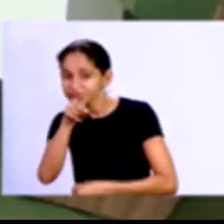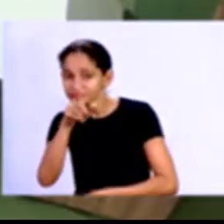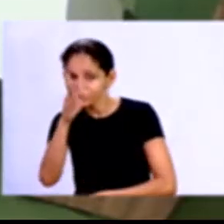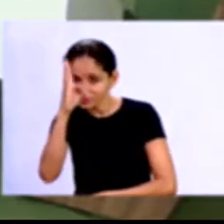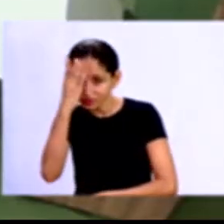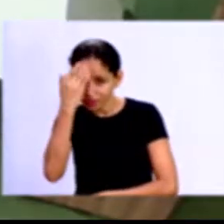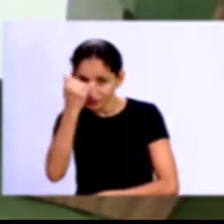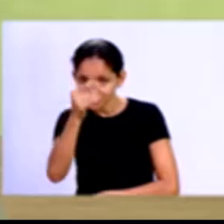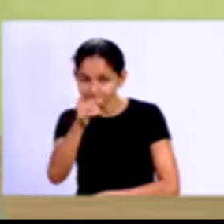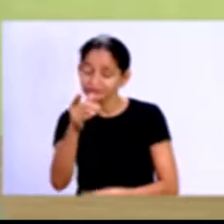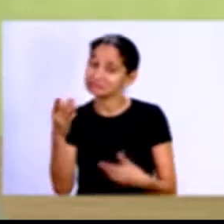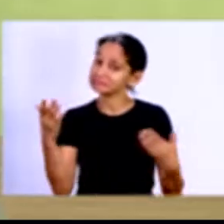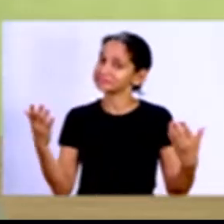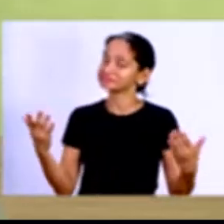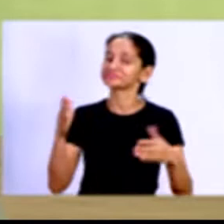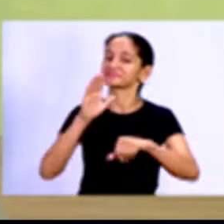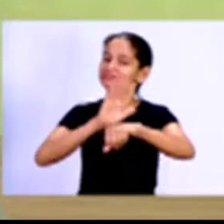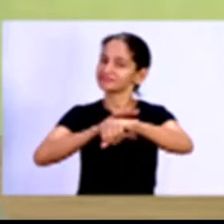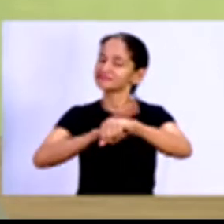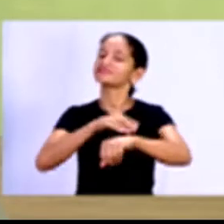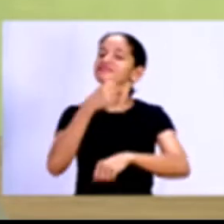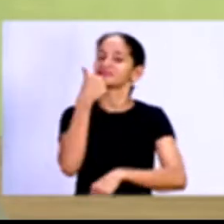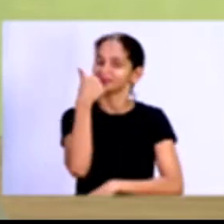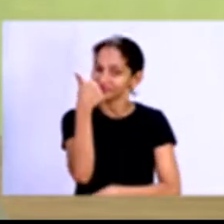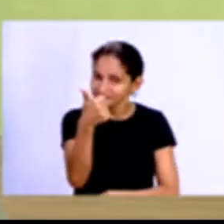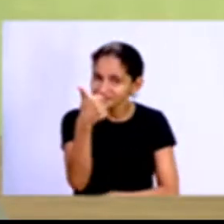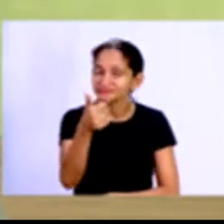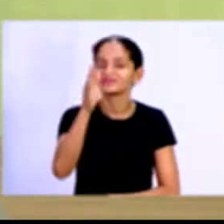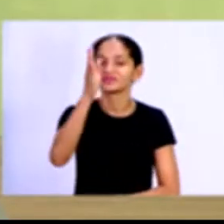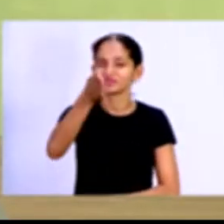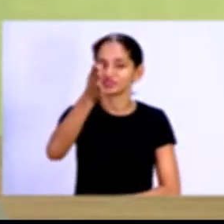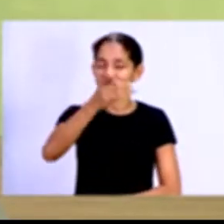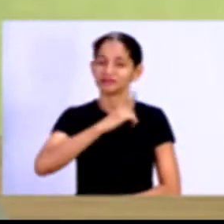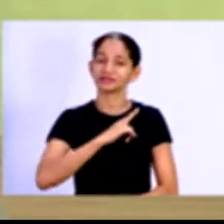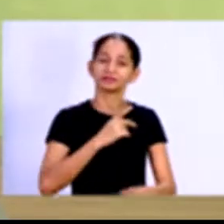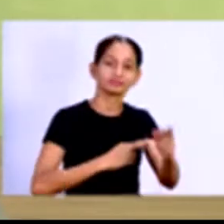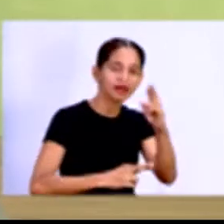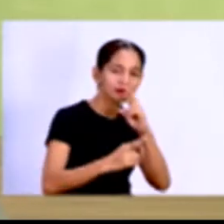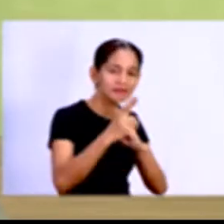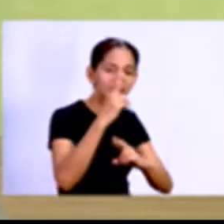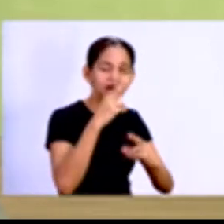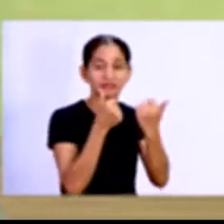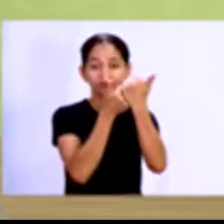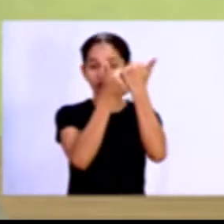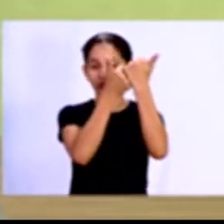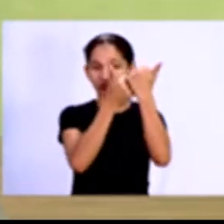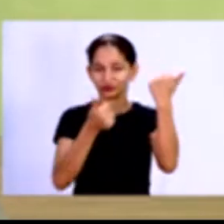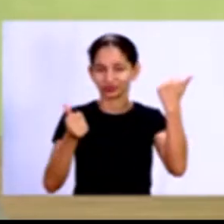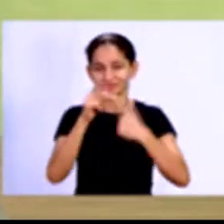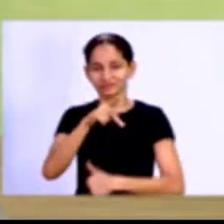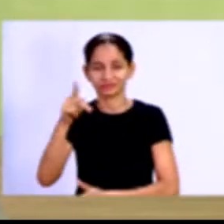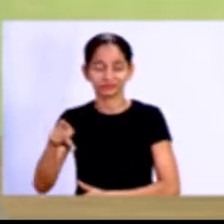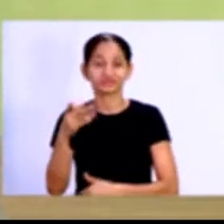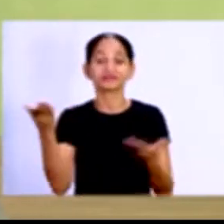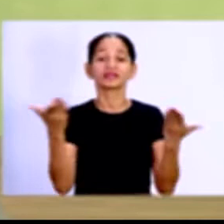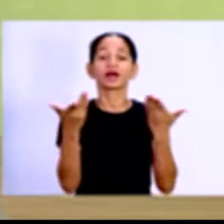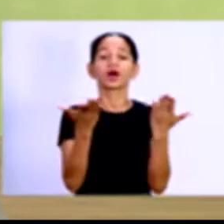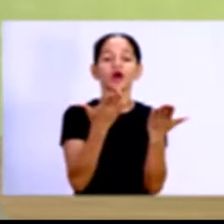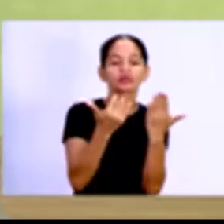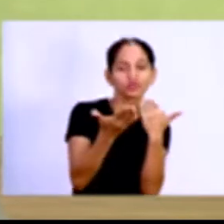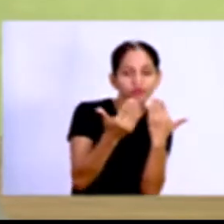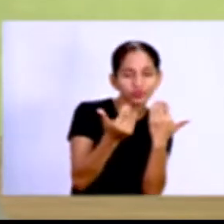aí? É o tempo suficiente para os nossos alunos. Já, deixa eu ver se temos... Os nossos tutores estão todos entrando no chat,